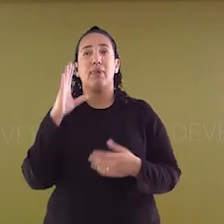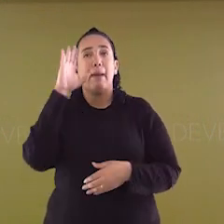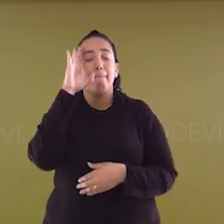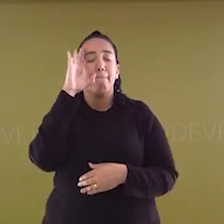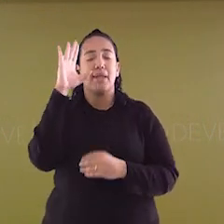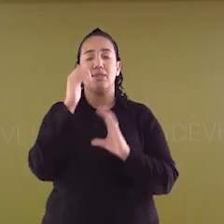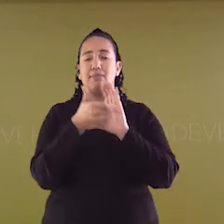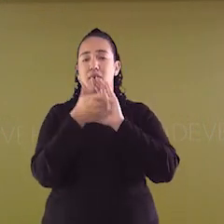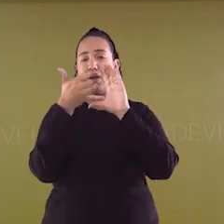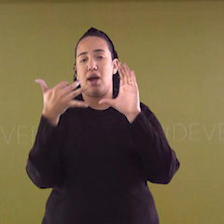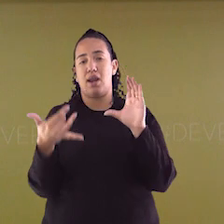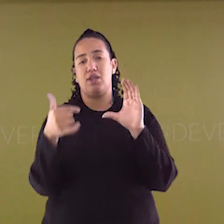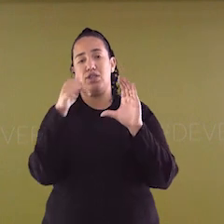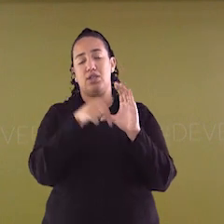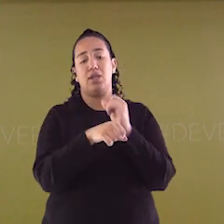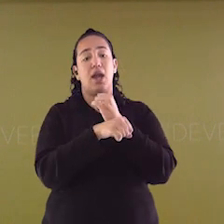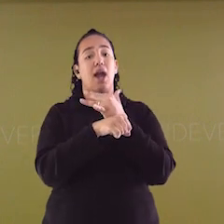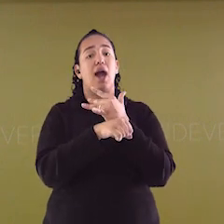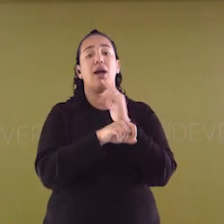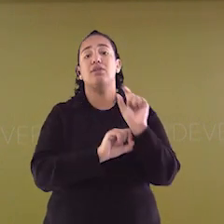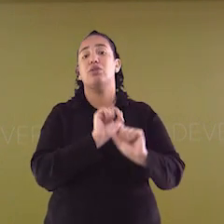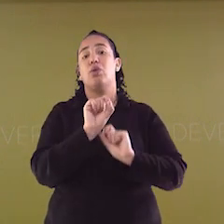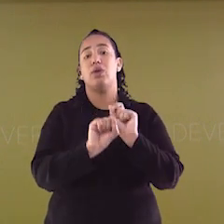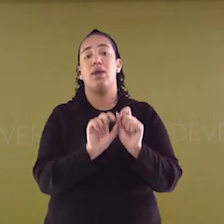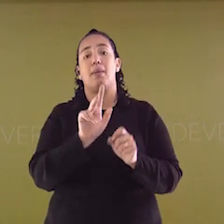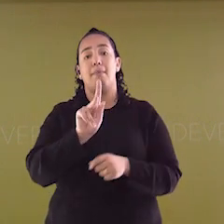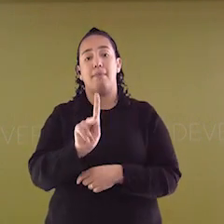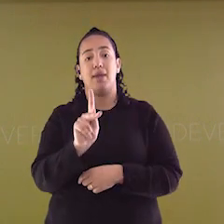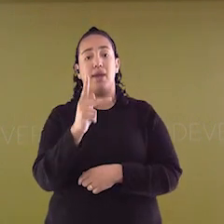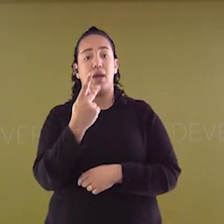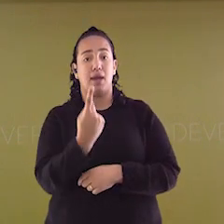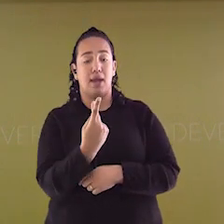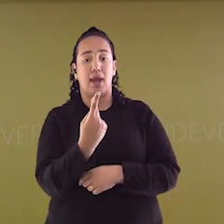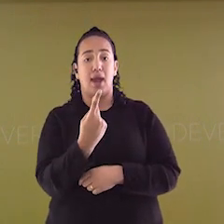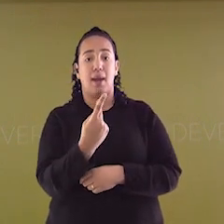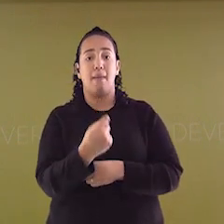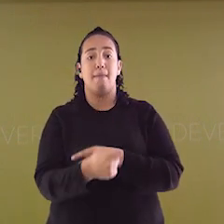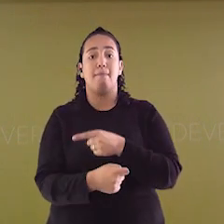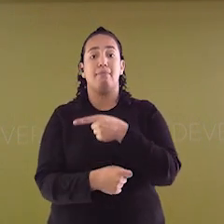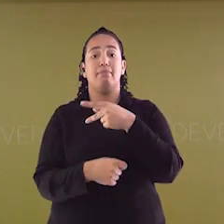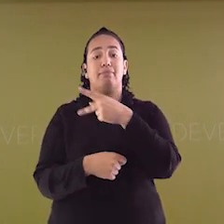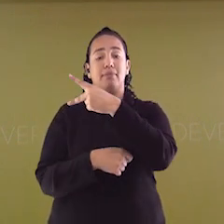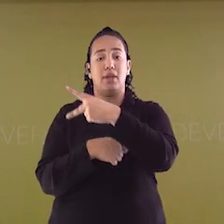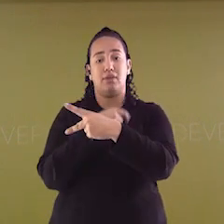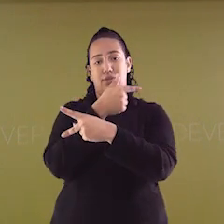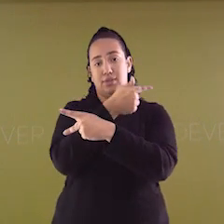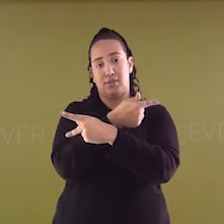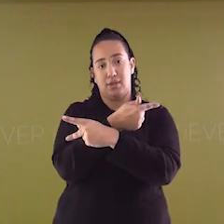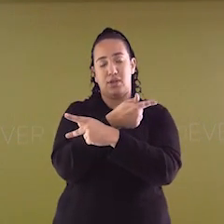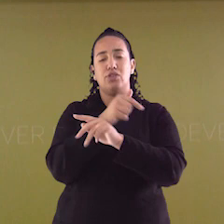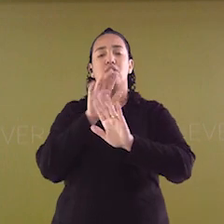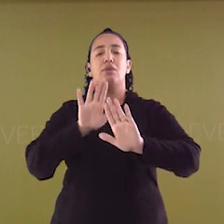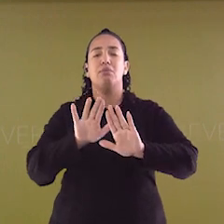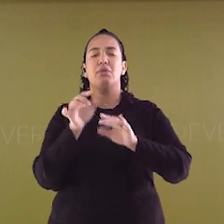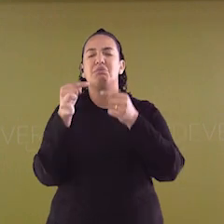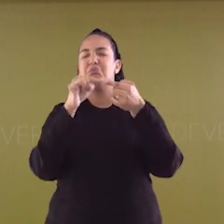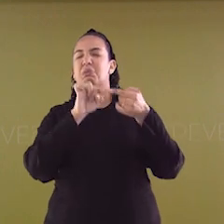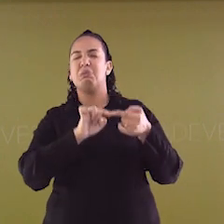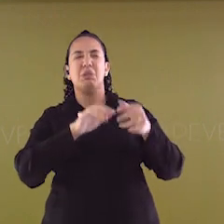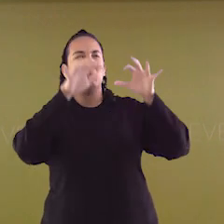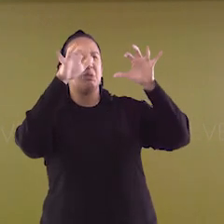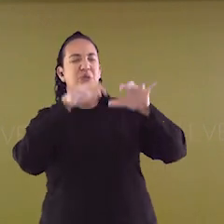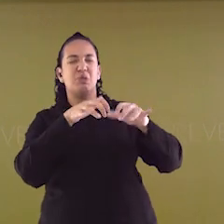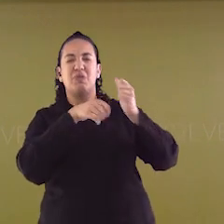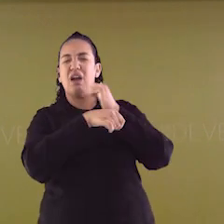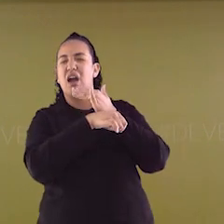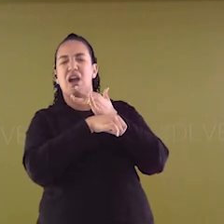das principais características de uma solução ácida é o pH menor do que 7. Mas o que isso tem a ver com chuva